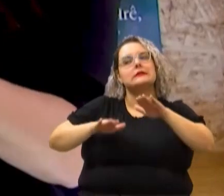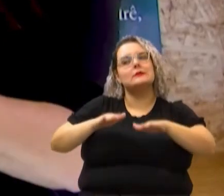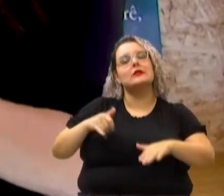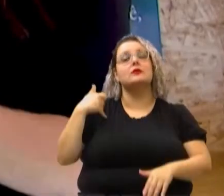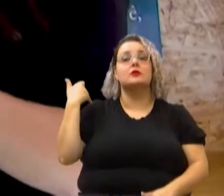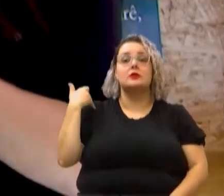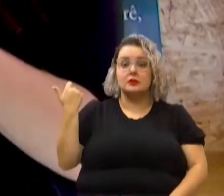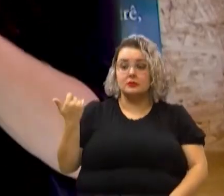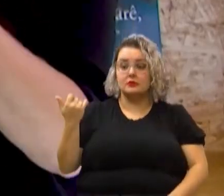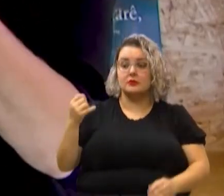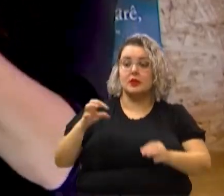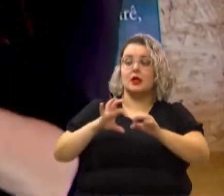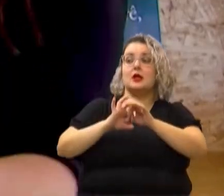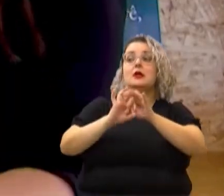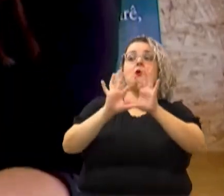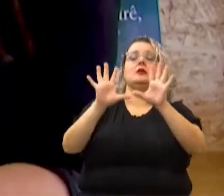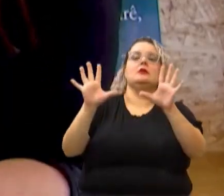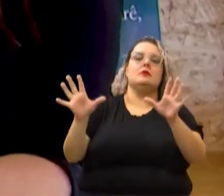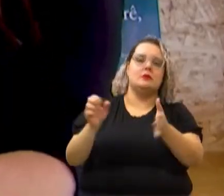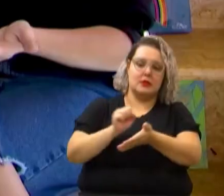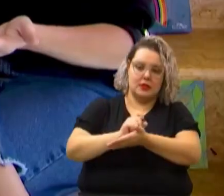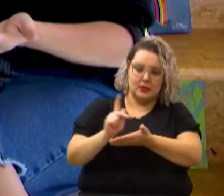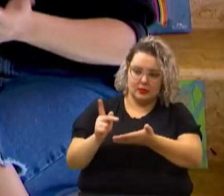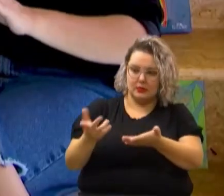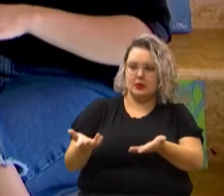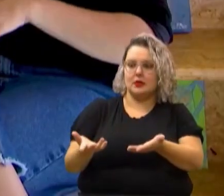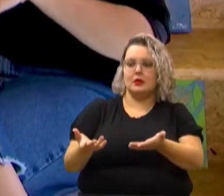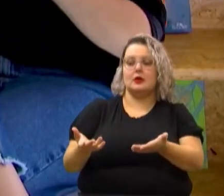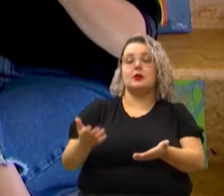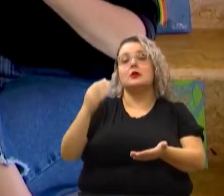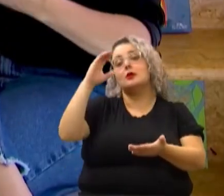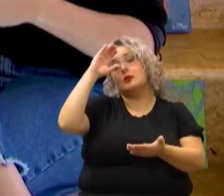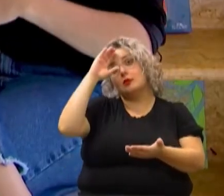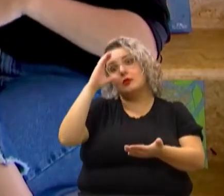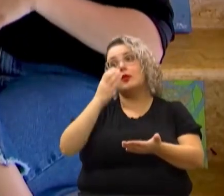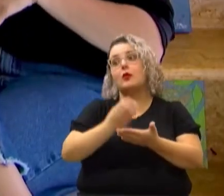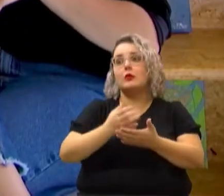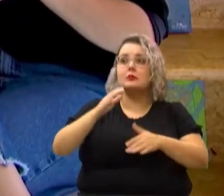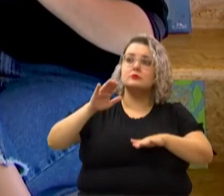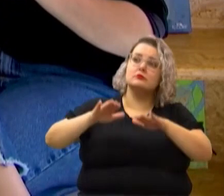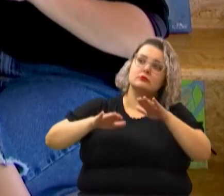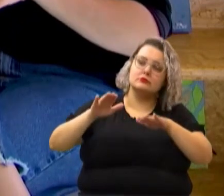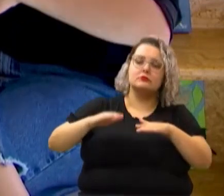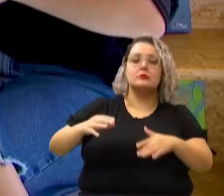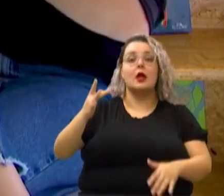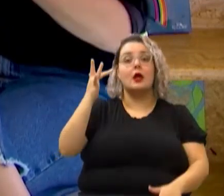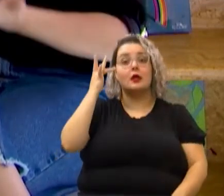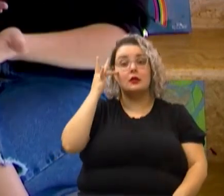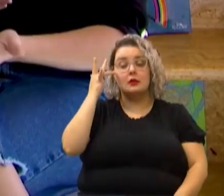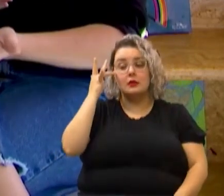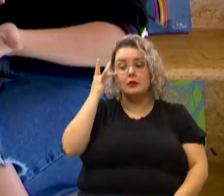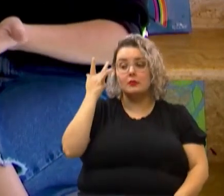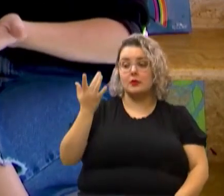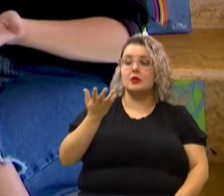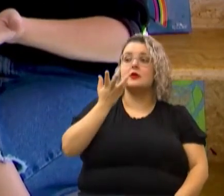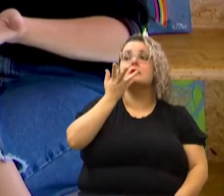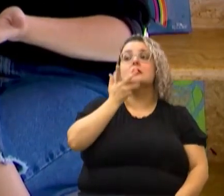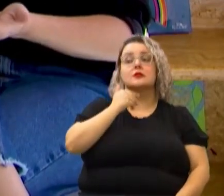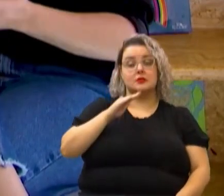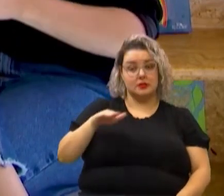dependendo da faixa etária a liberar mais aplicativos né e confiar dependendo do da maturidade